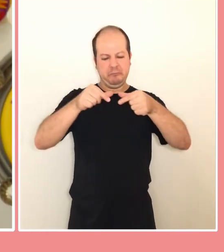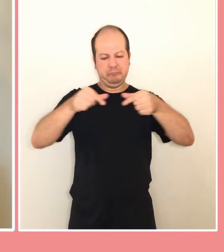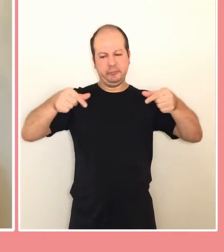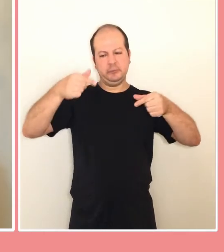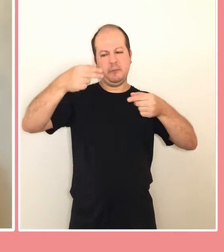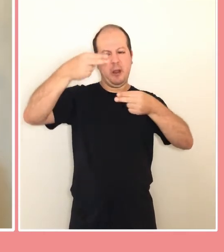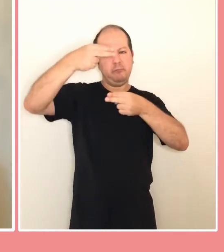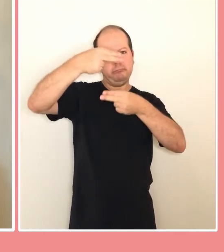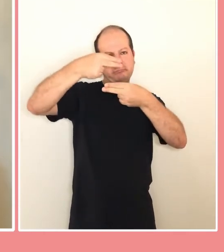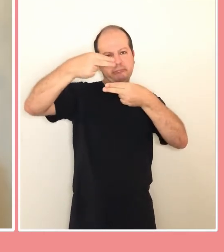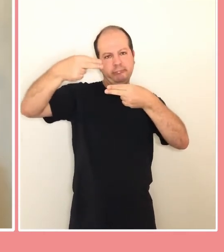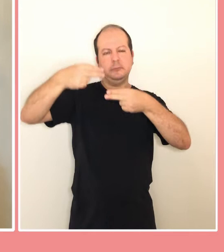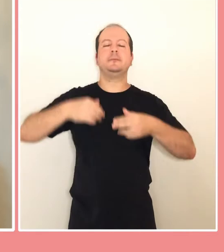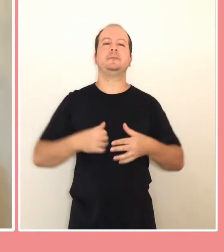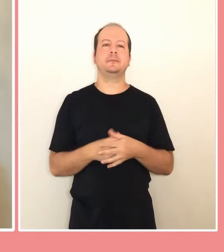também...